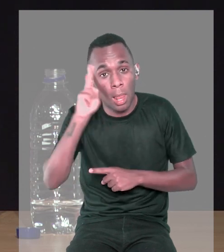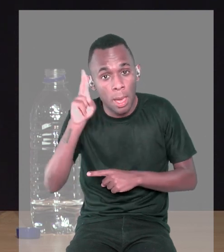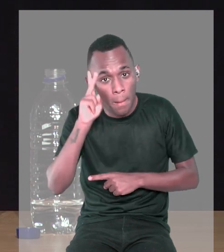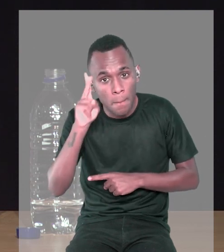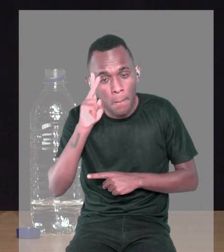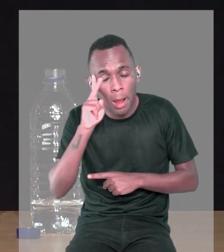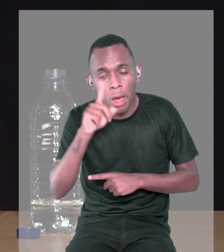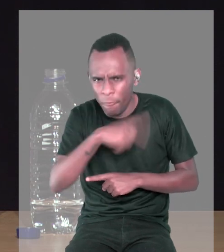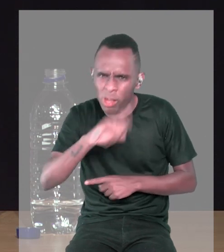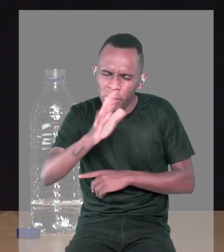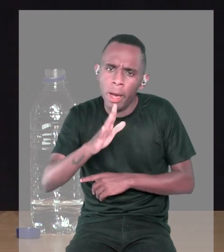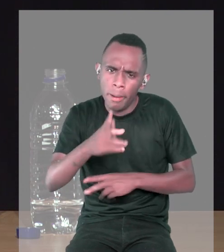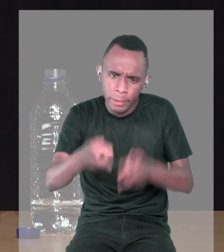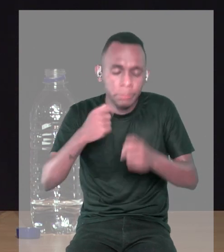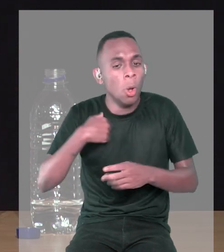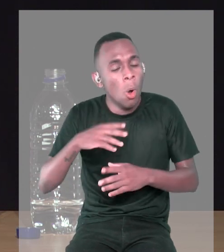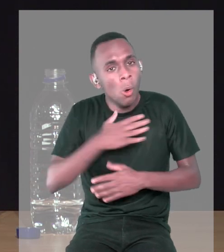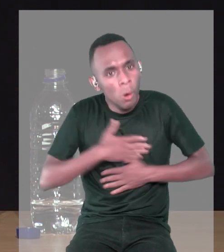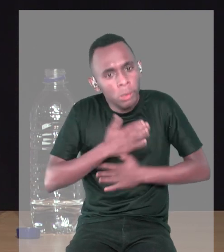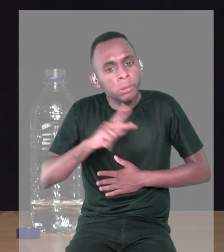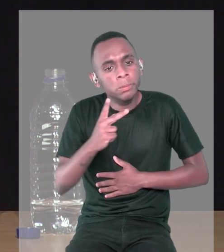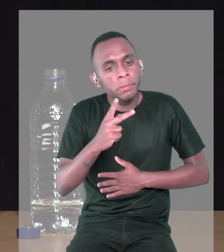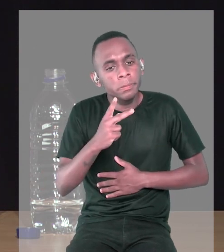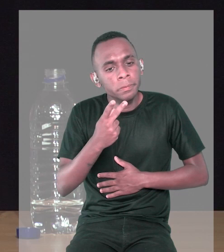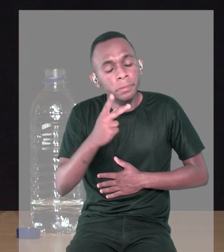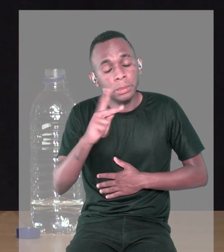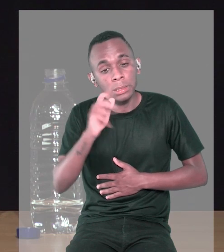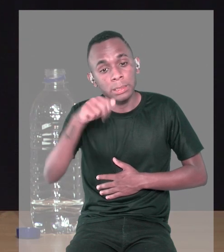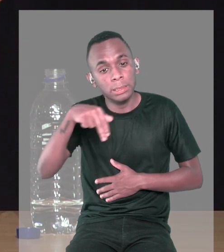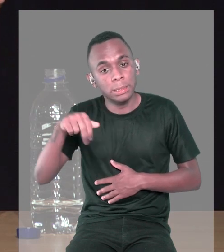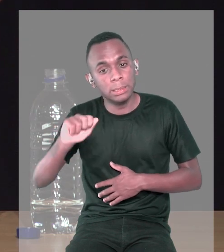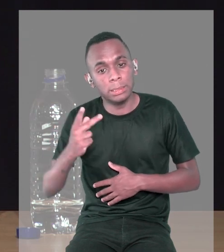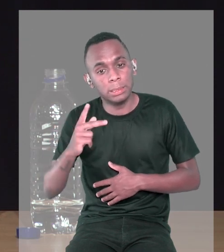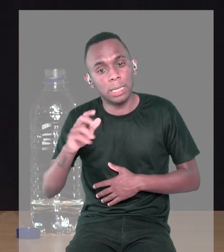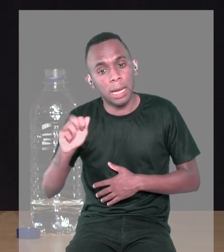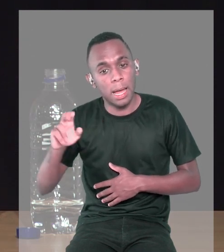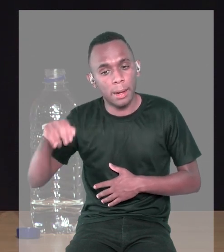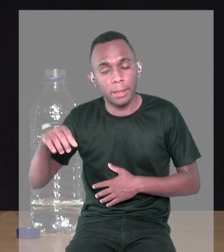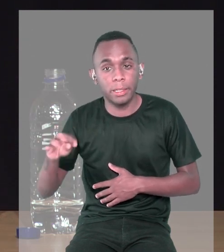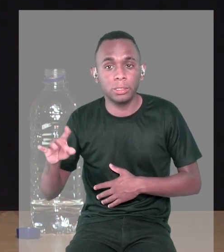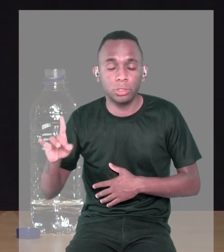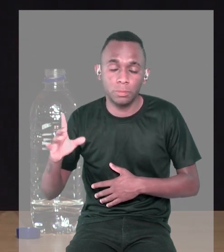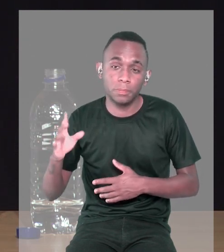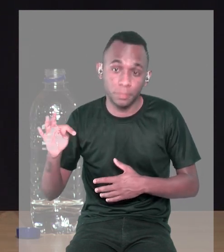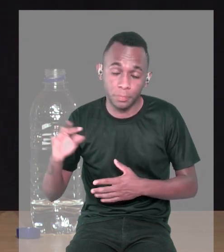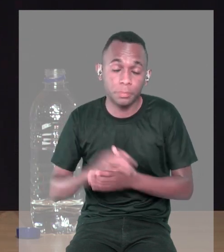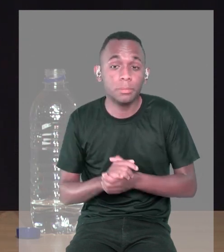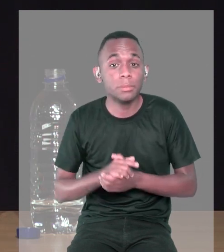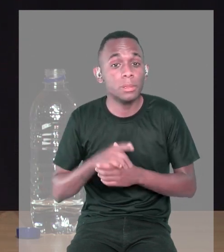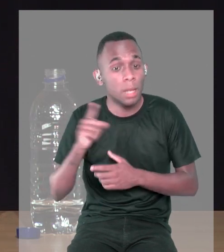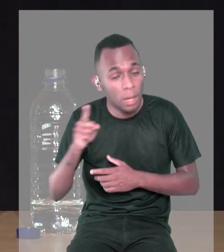que deu título à biografia que a sua ex-aluna Elizabeth Youngblood escreveu sobre ela, que é Por Amor